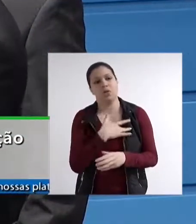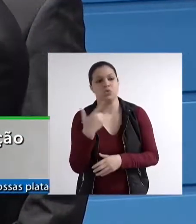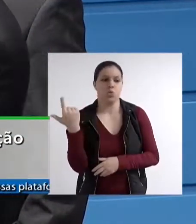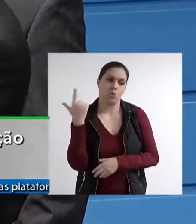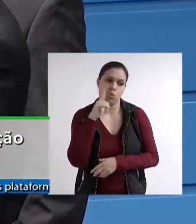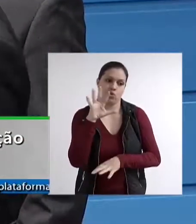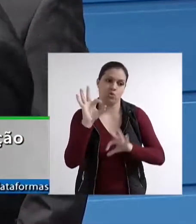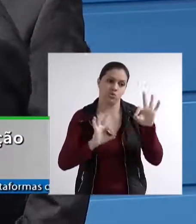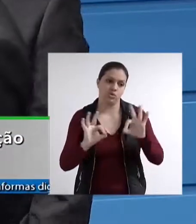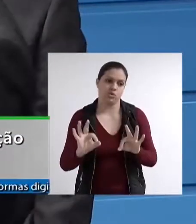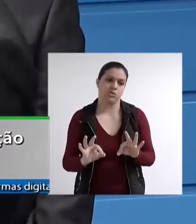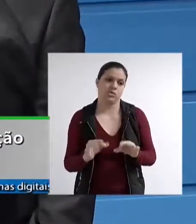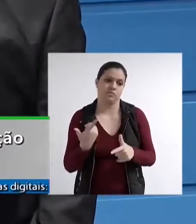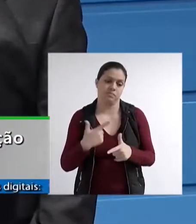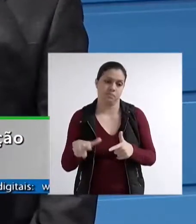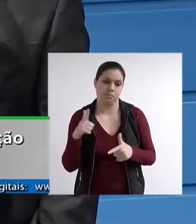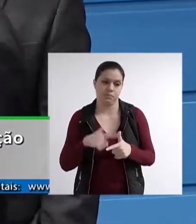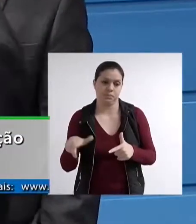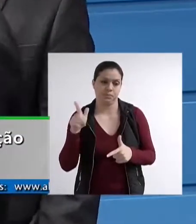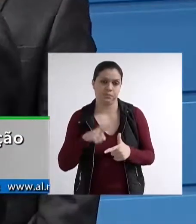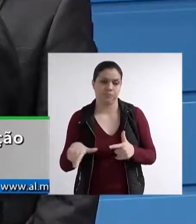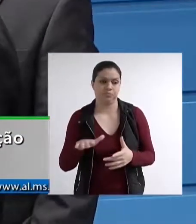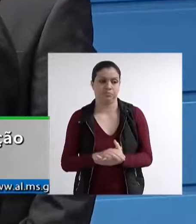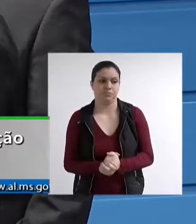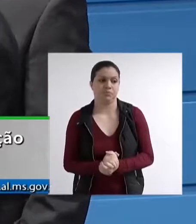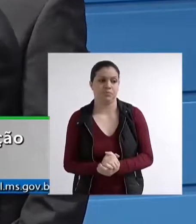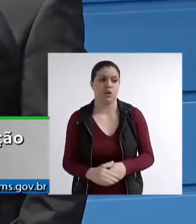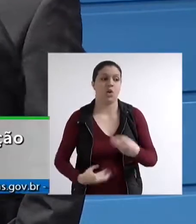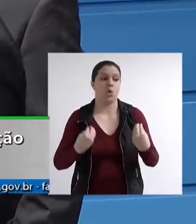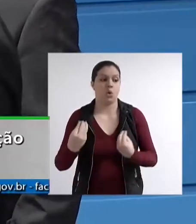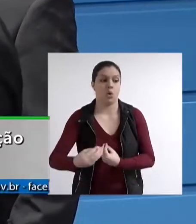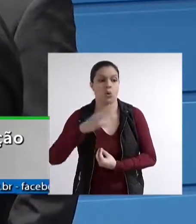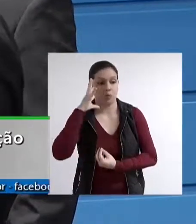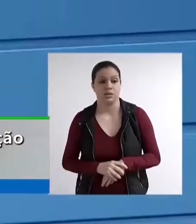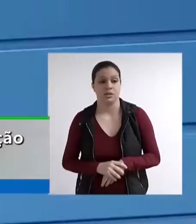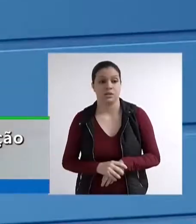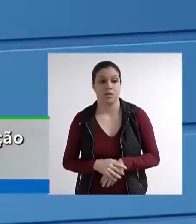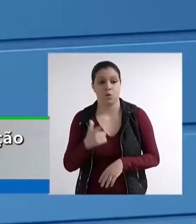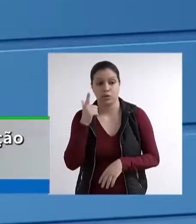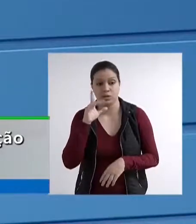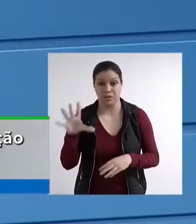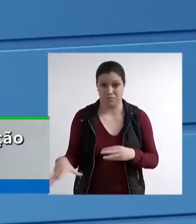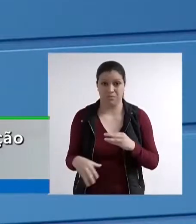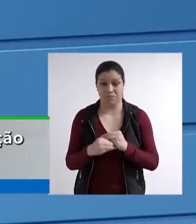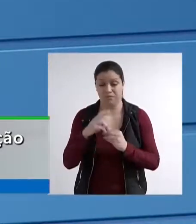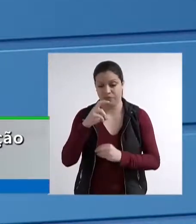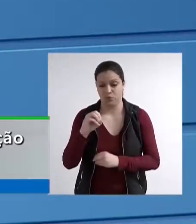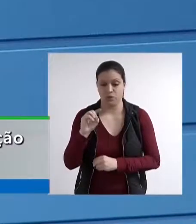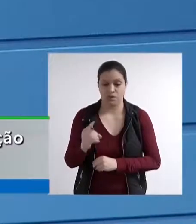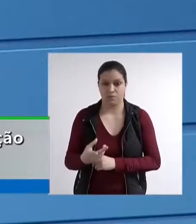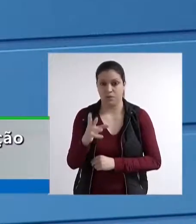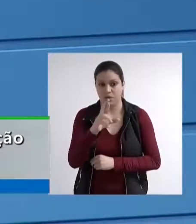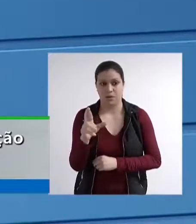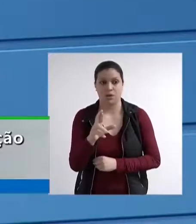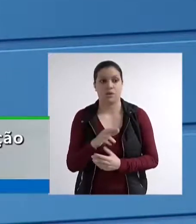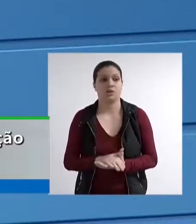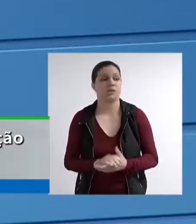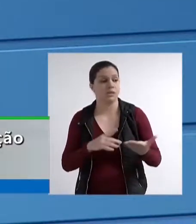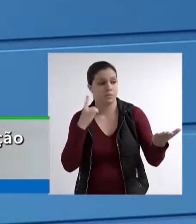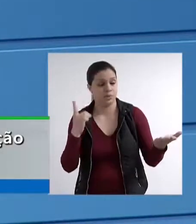se posicionar diante desse problema. Não tem outra forma de resolver, é ir para cima. Deputado Pedro Kemp, Vossa Excelência aborda um